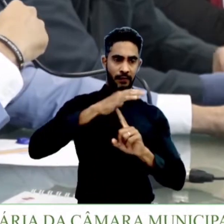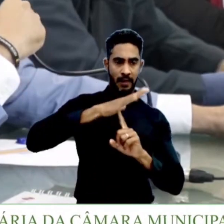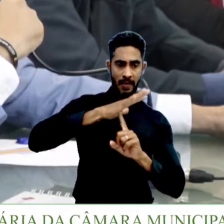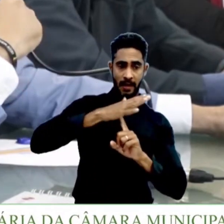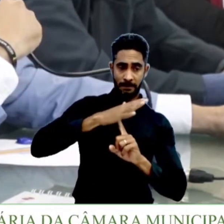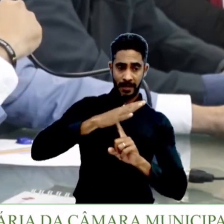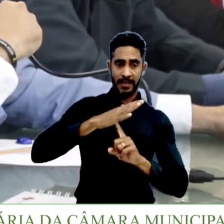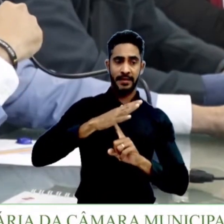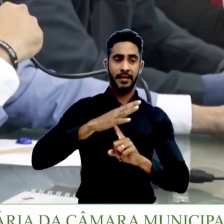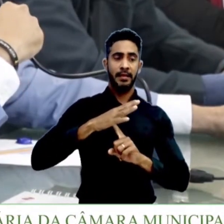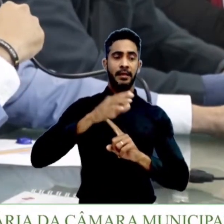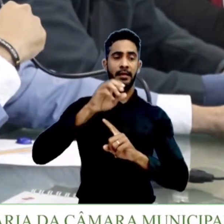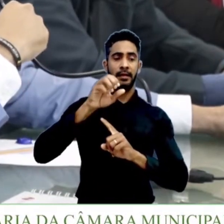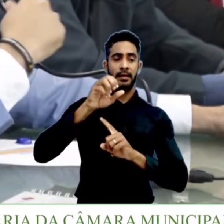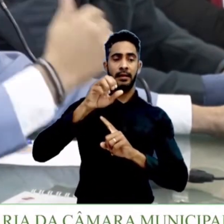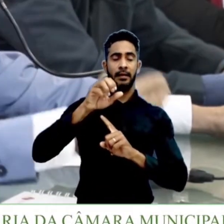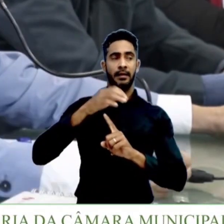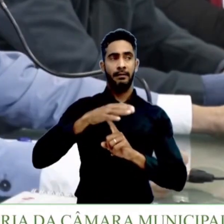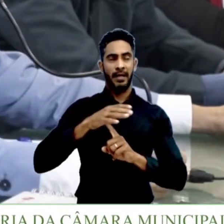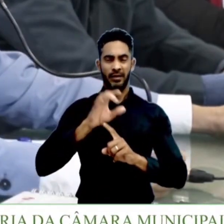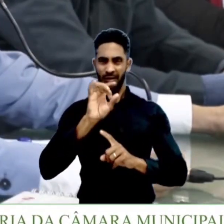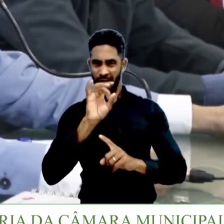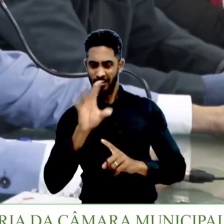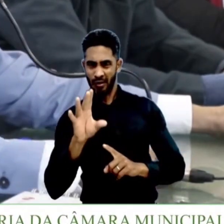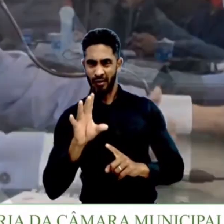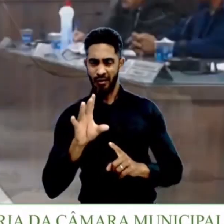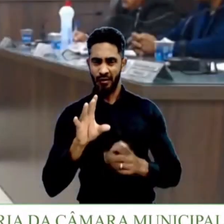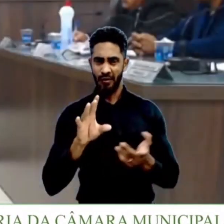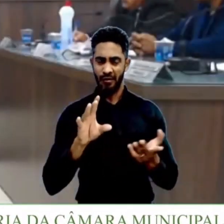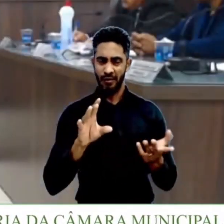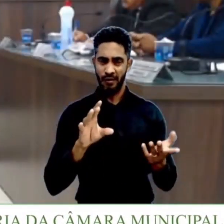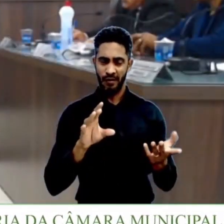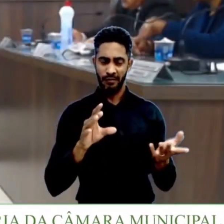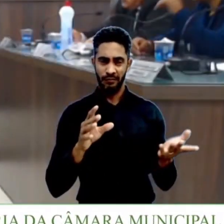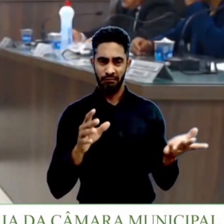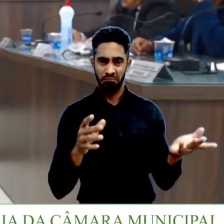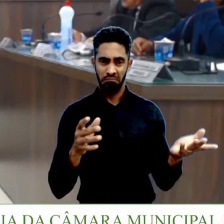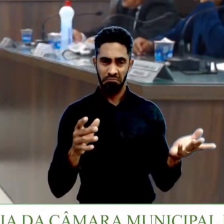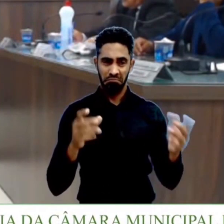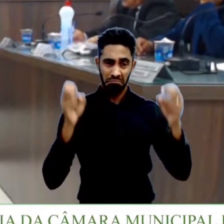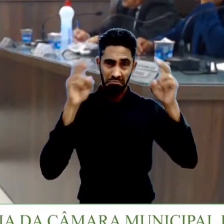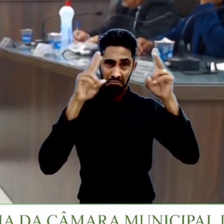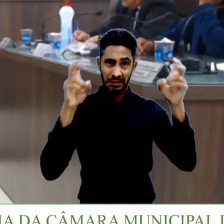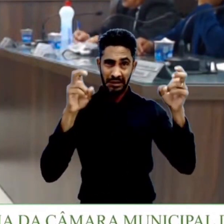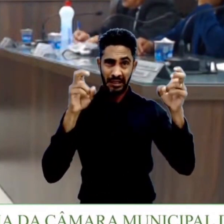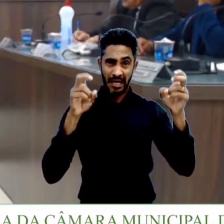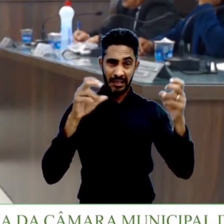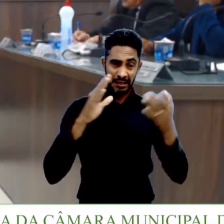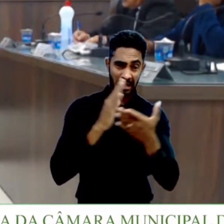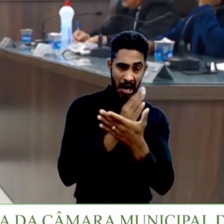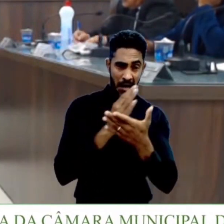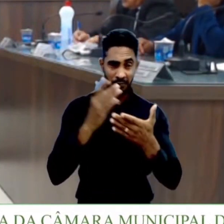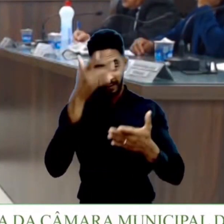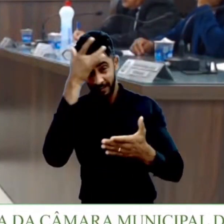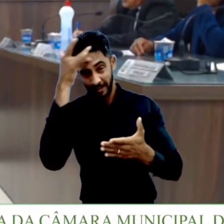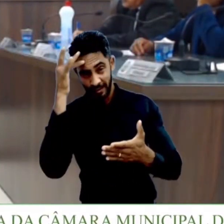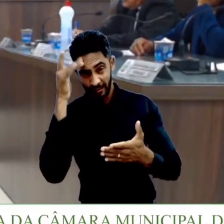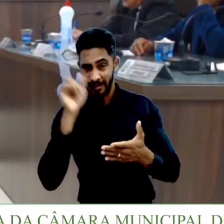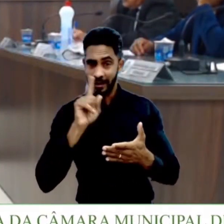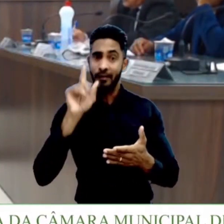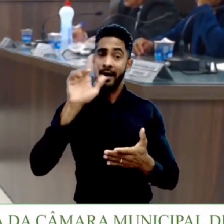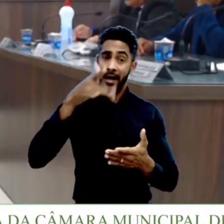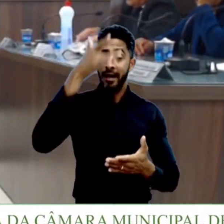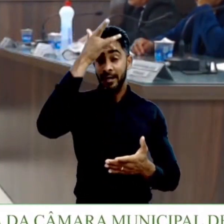Skate. Não é só uma questão, né, de, bora dizer, entre aspas, são vagabundos na rua. Não são isso. São